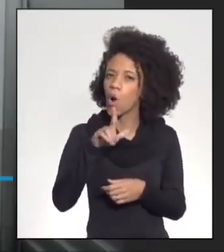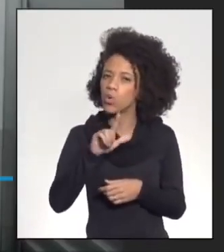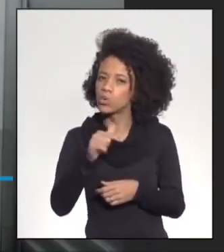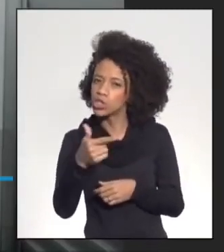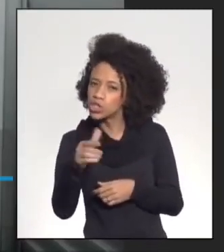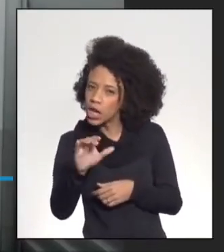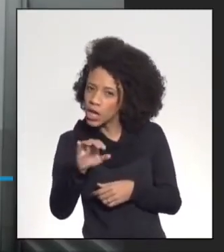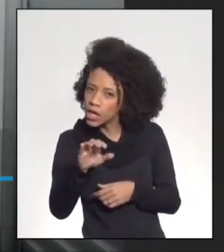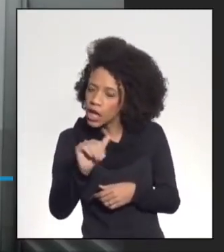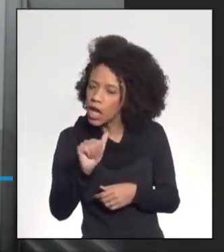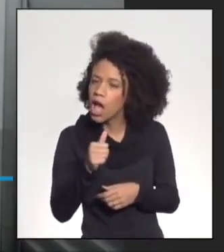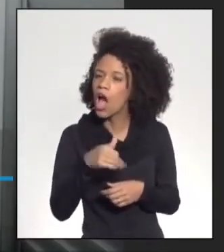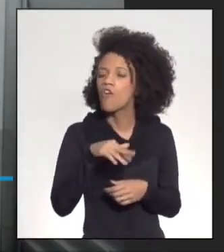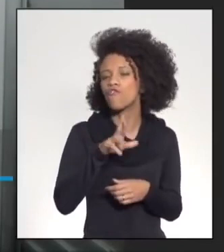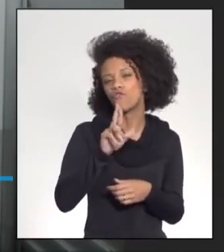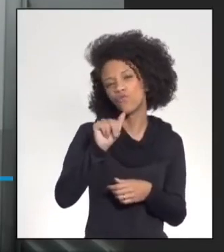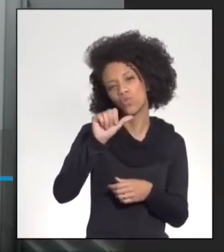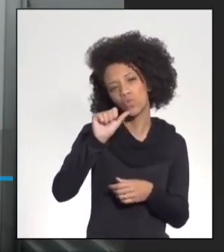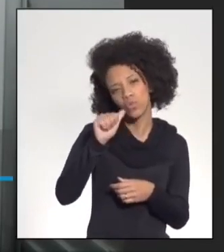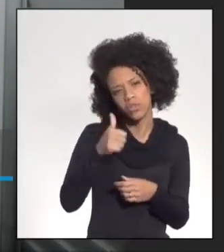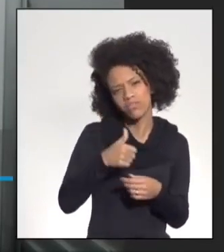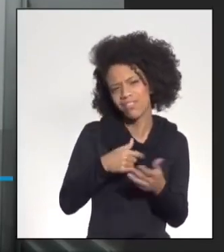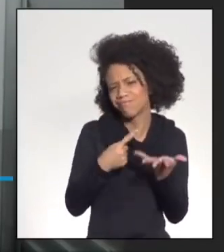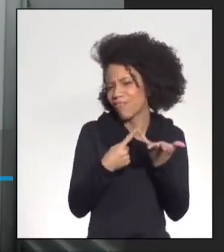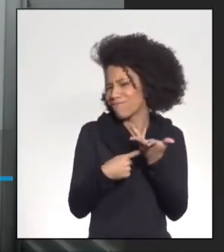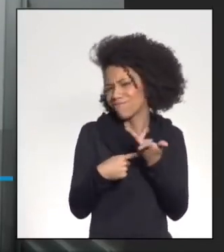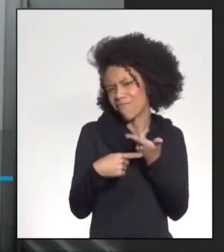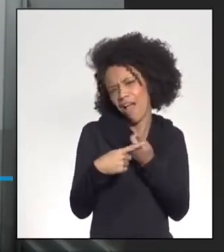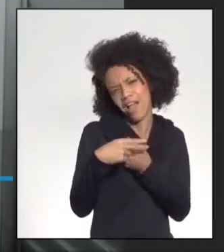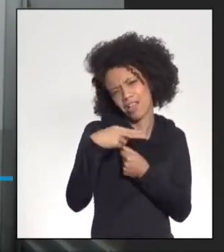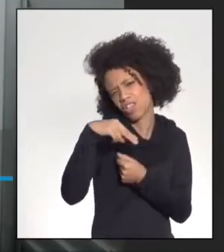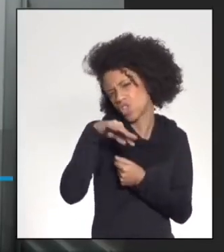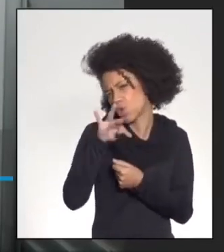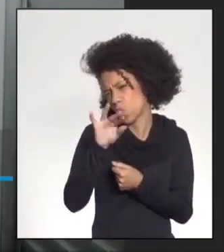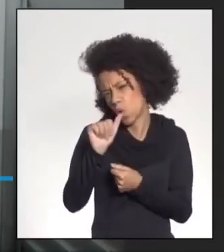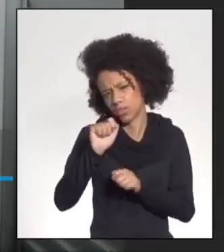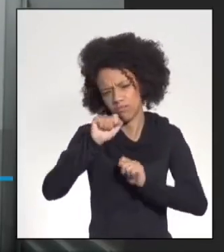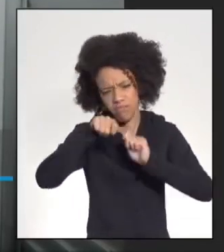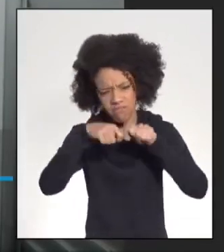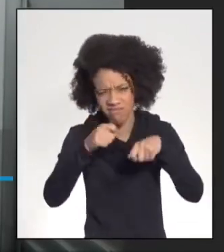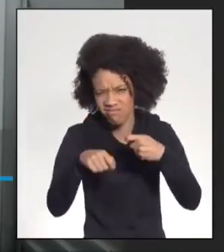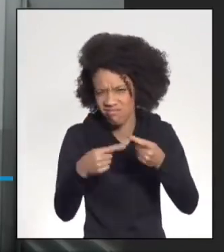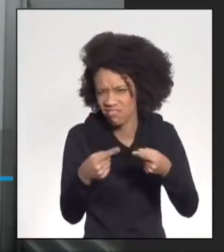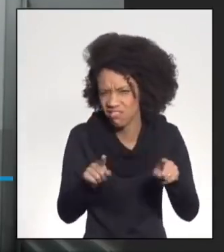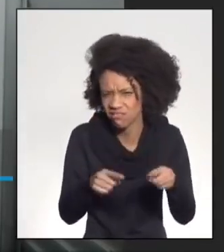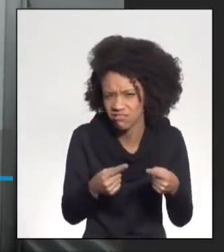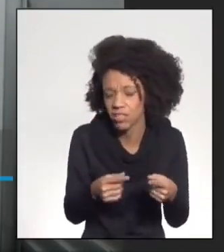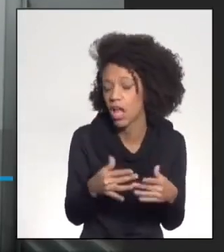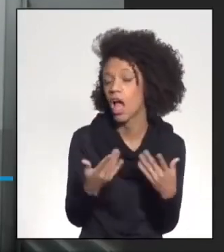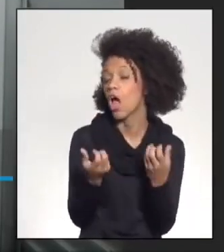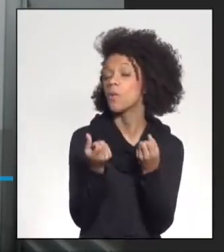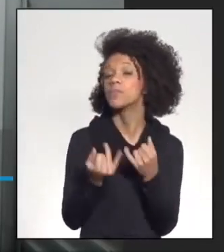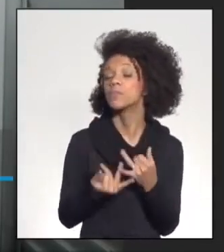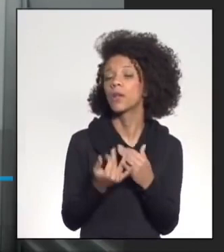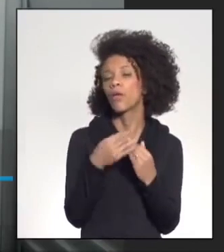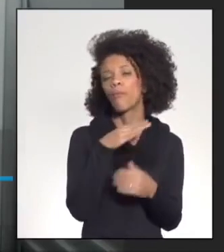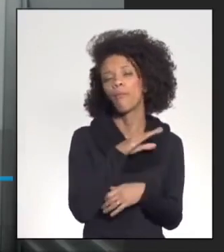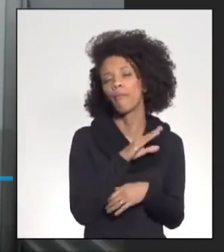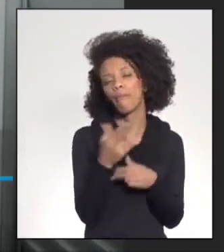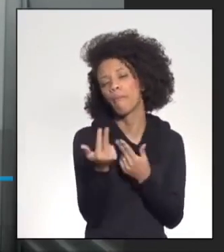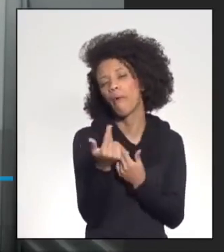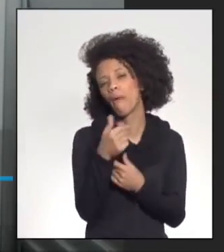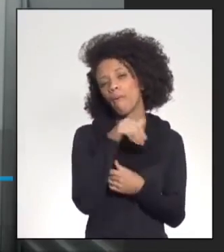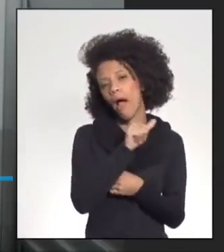semicolcheia, fusa, tá? Semifusa, são só formas de dizer. É como se eu estivesse falando para vocês o abecedário.